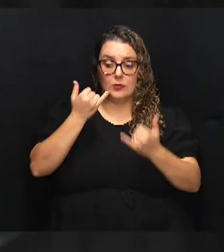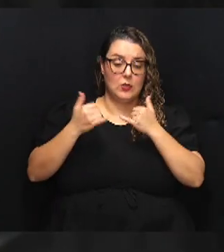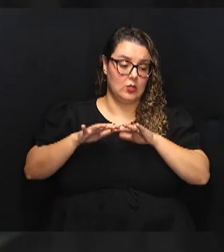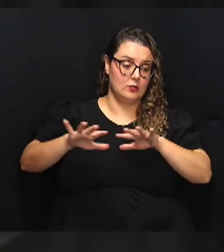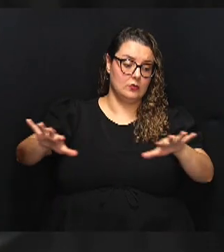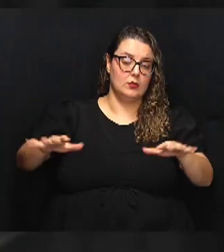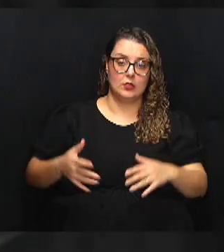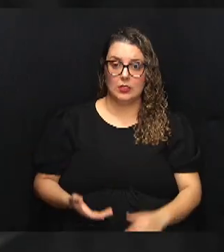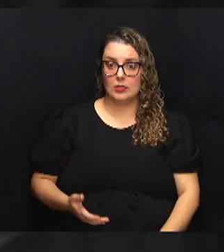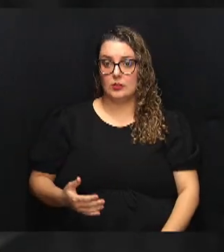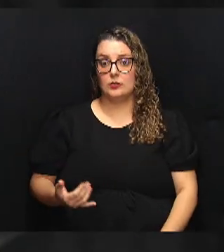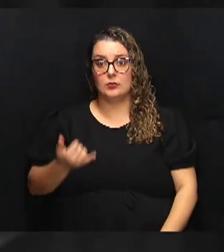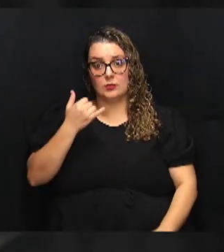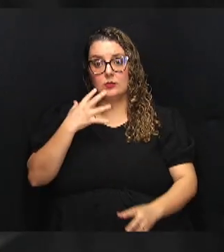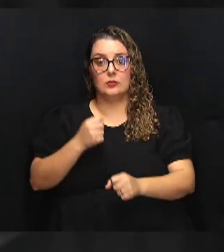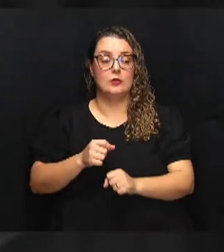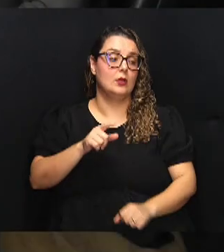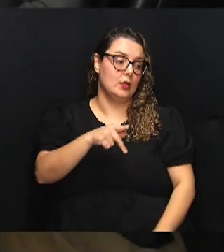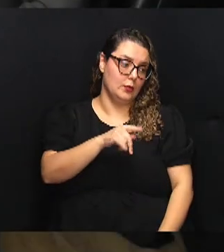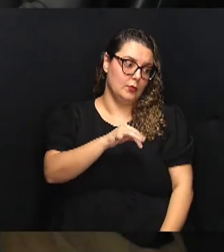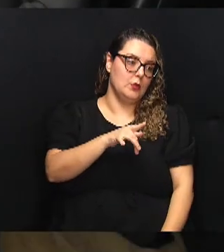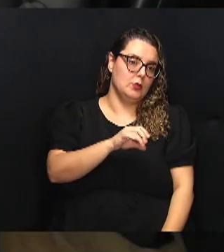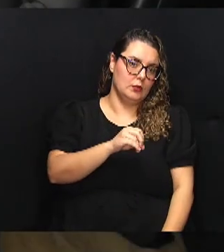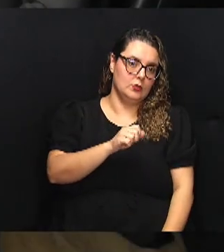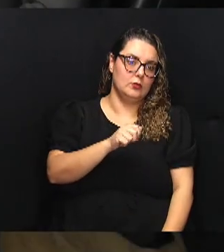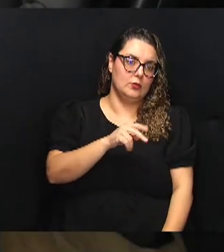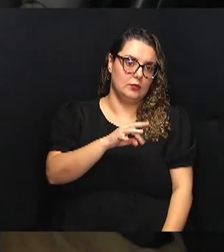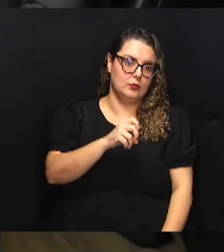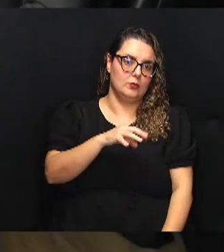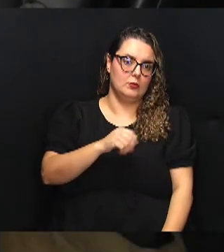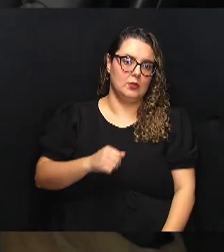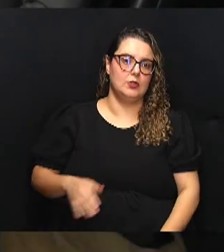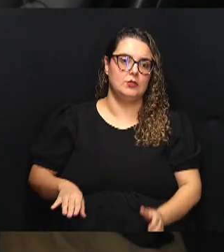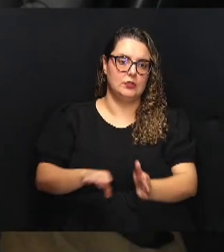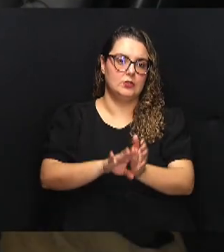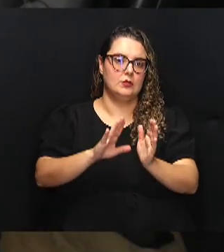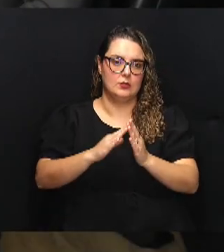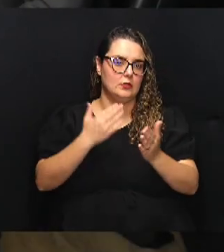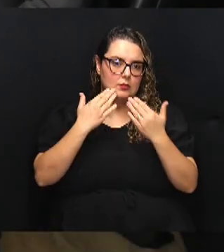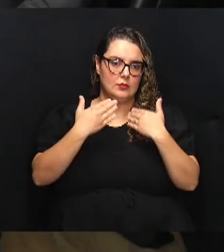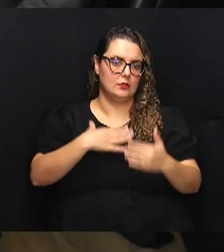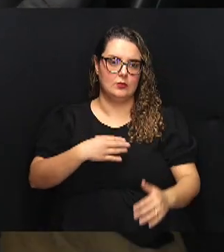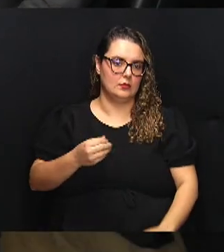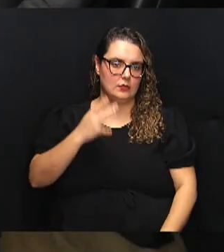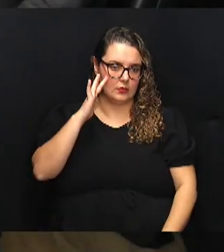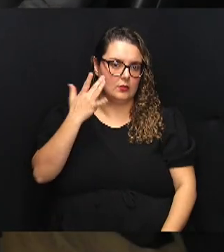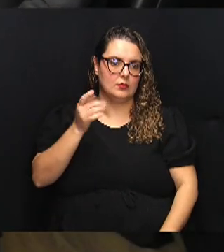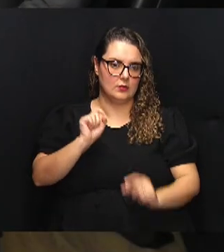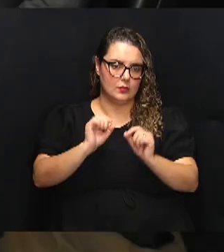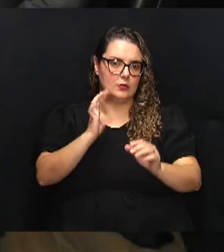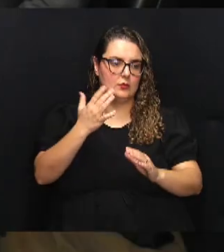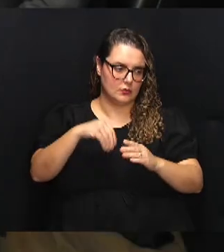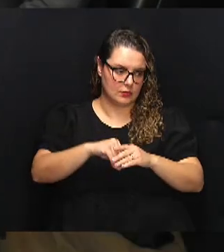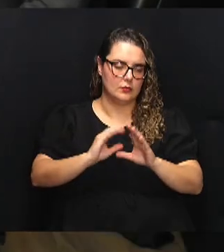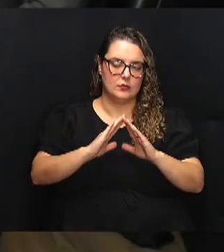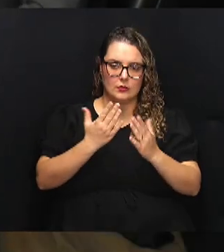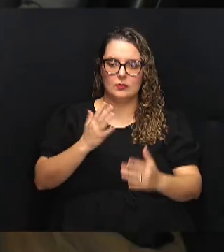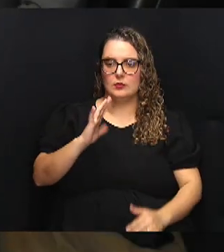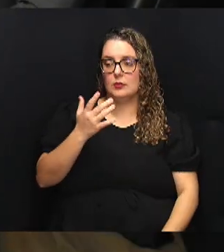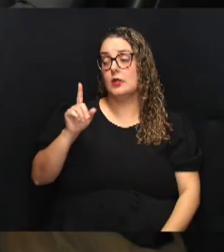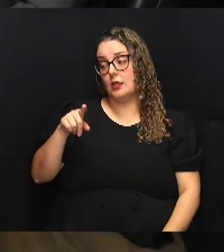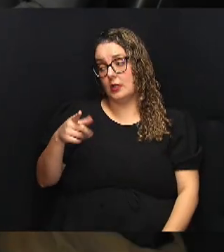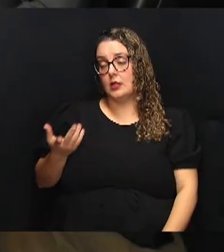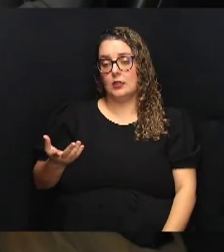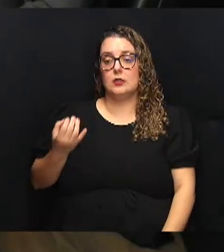tem absolutamente tudo. Então, aquele piloto automático, né? Às vezes chega em casa e nem conversa direito com o filho, não sabe o que aconteceu na escola. Pelo menos, se